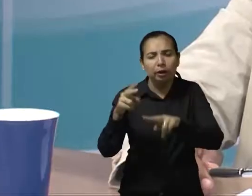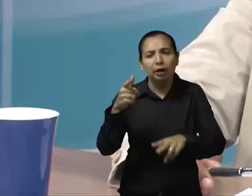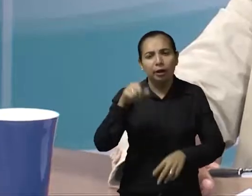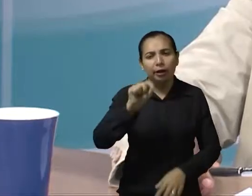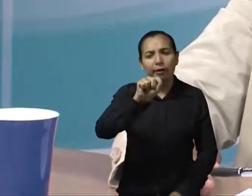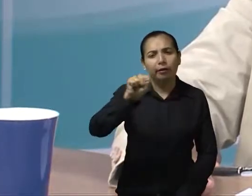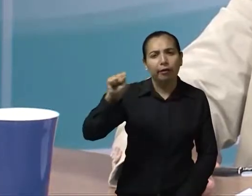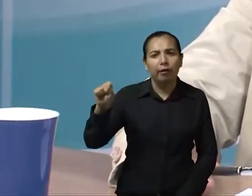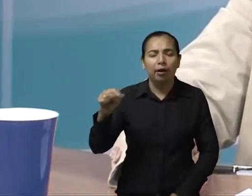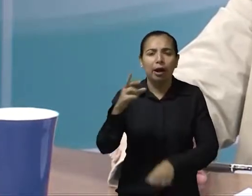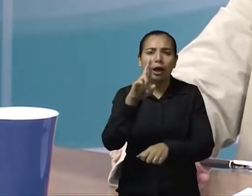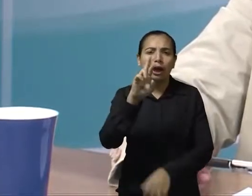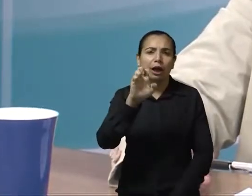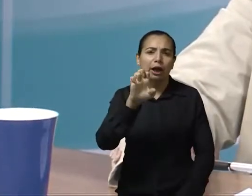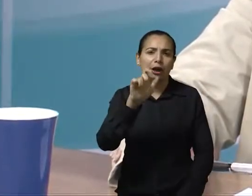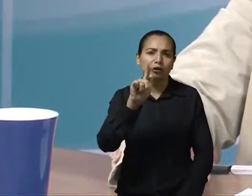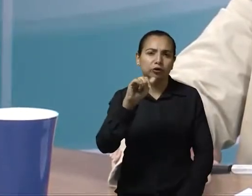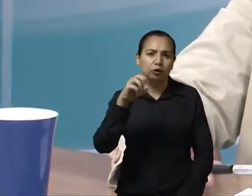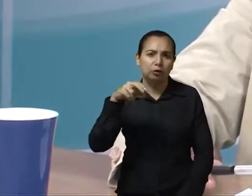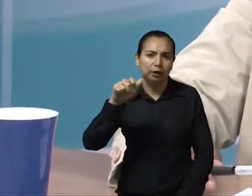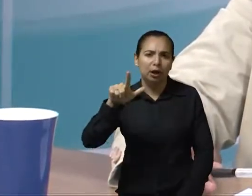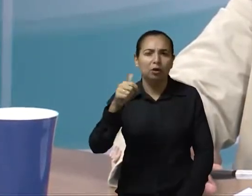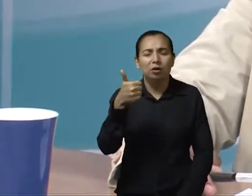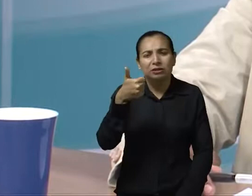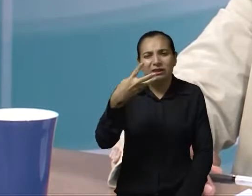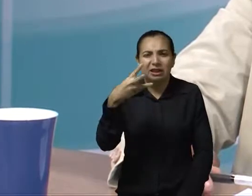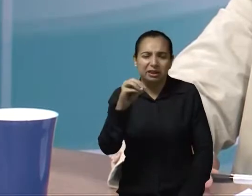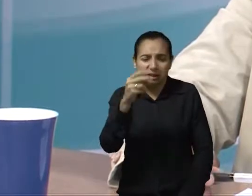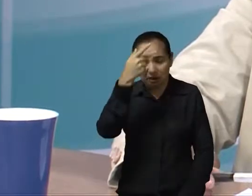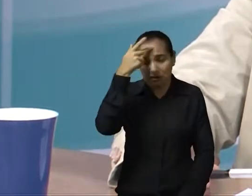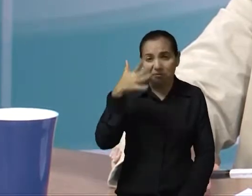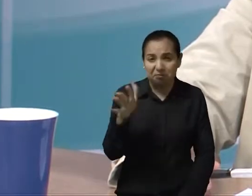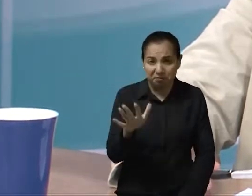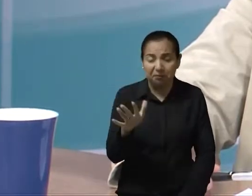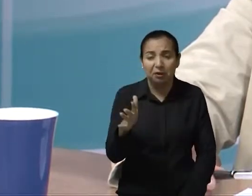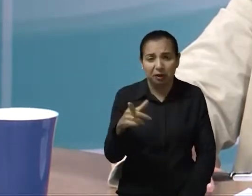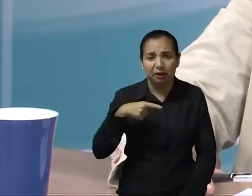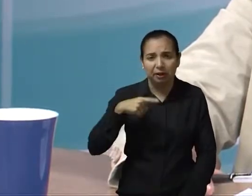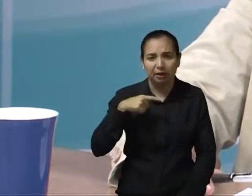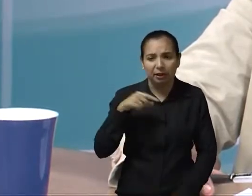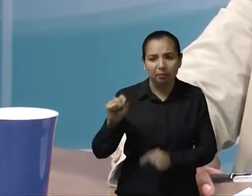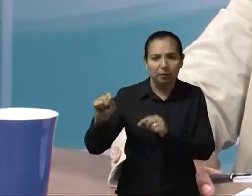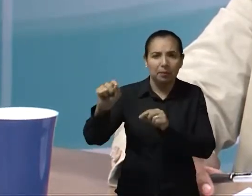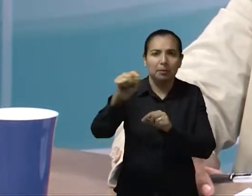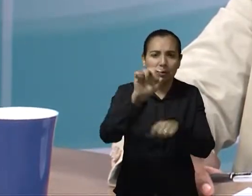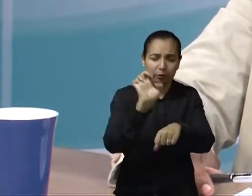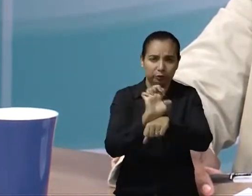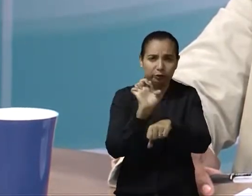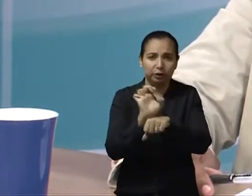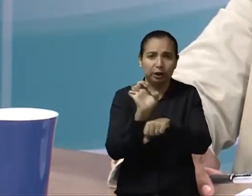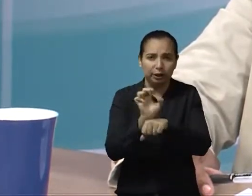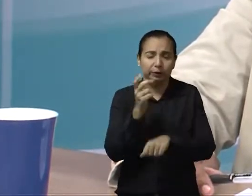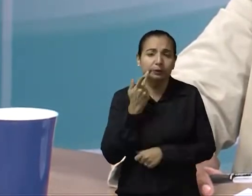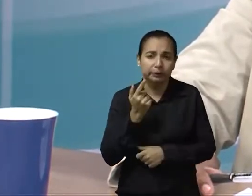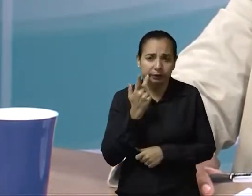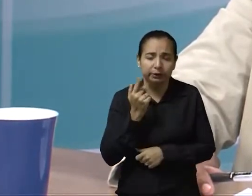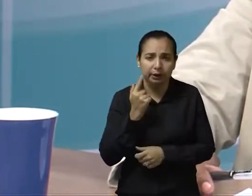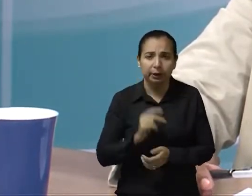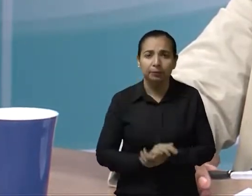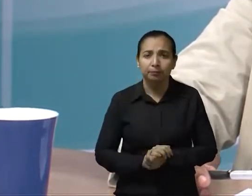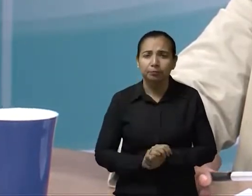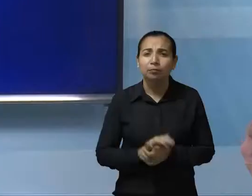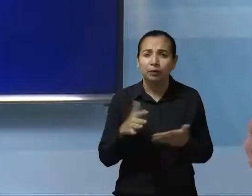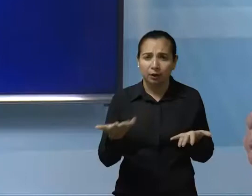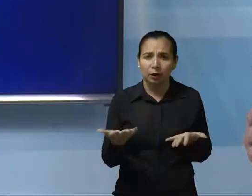150, 130 cadeias públicas em todo o estado do Ceará. Ou seja, você